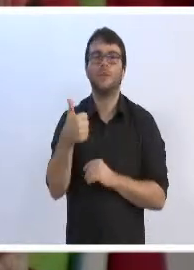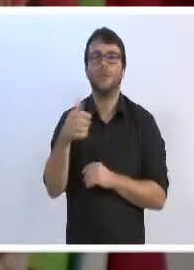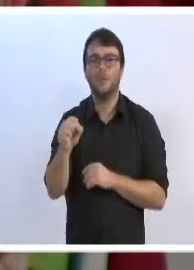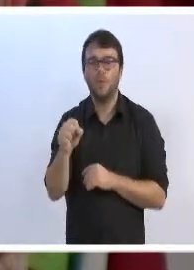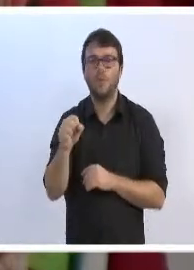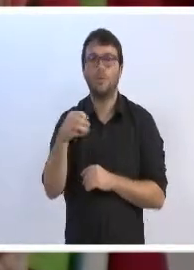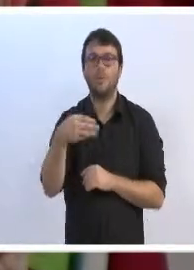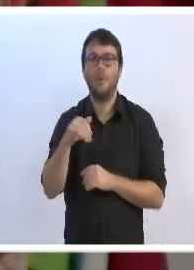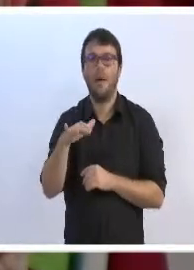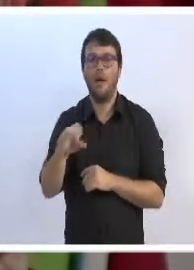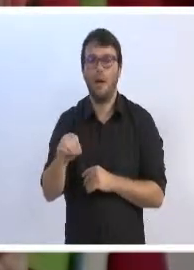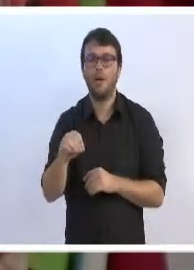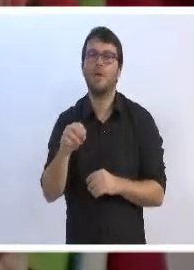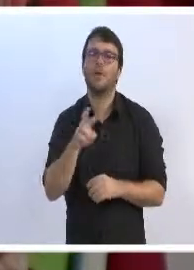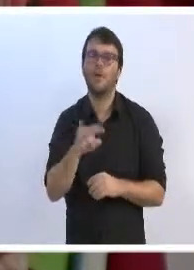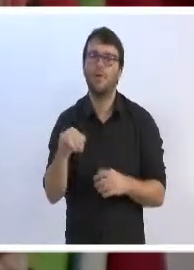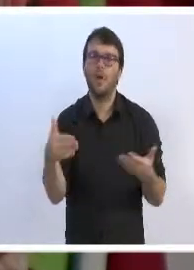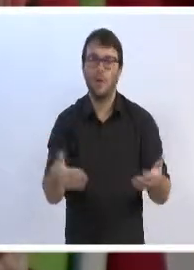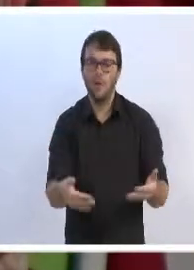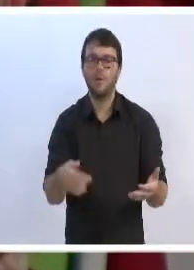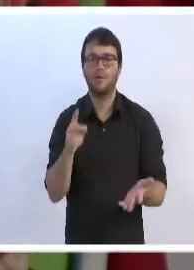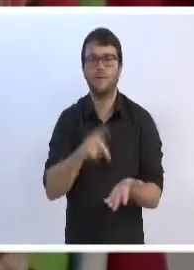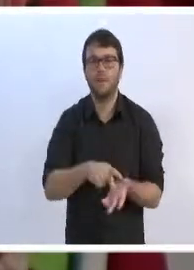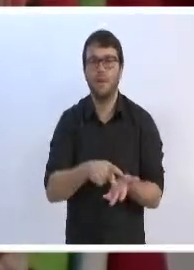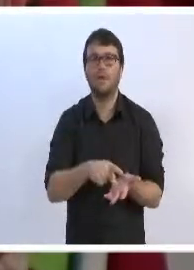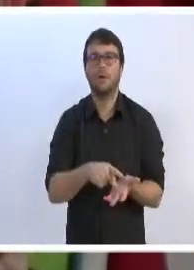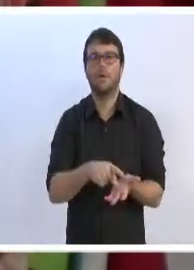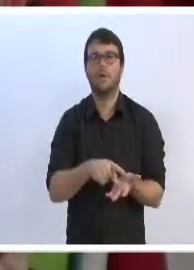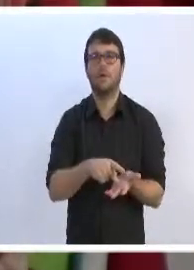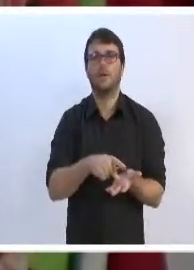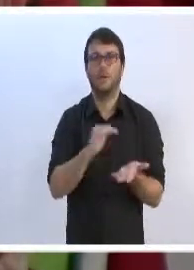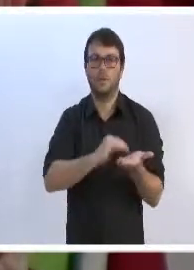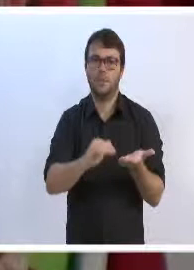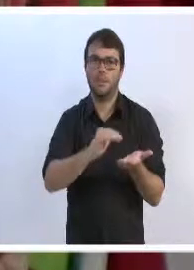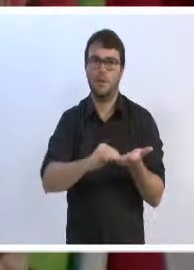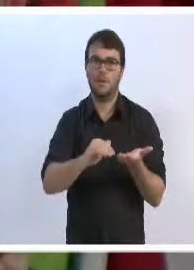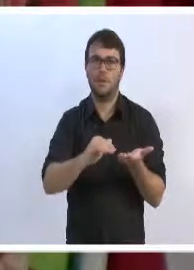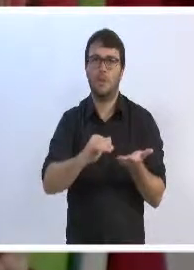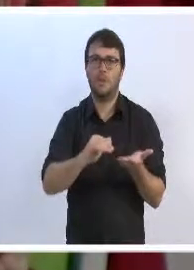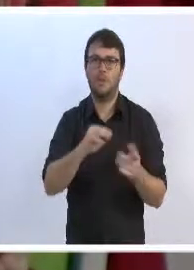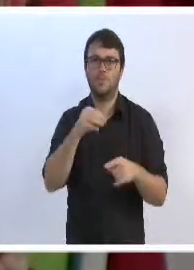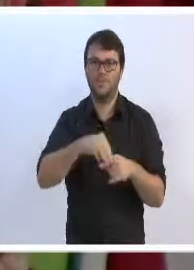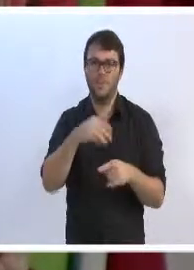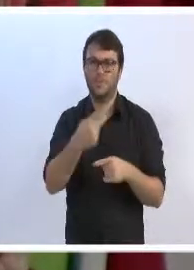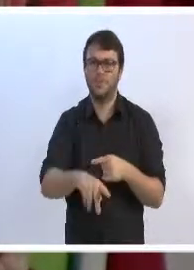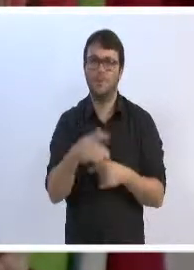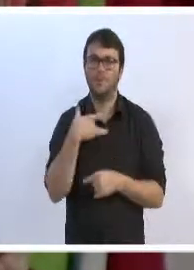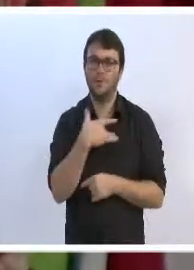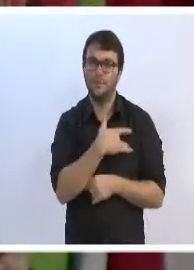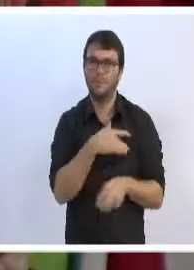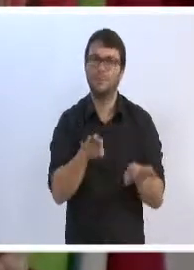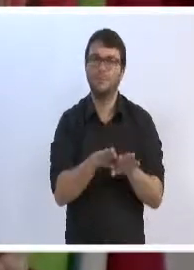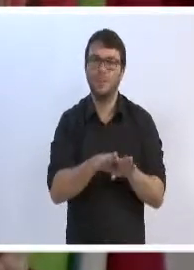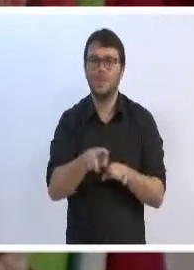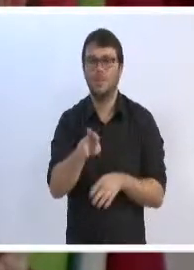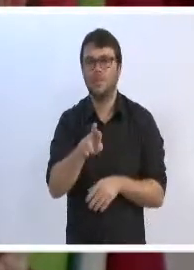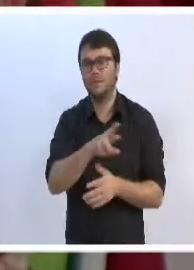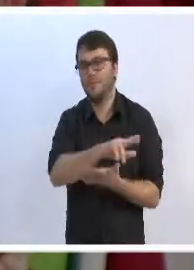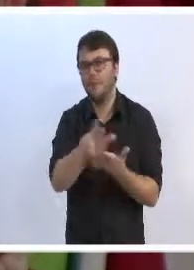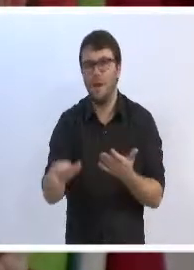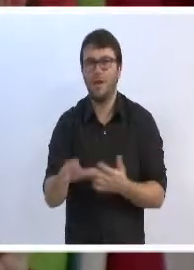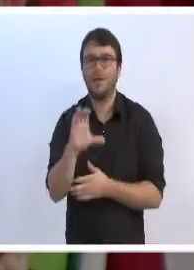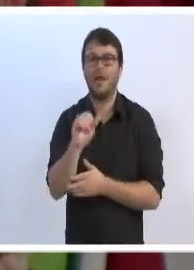e hoje na realidade a a a secretaria municipal de saúde os usuários dos nossos capes a